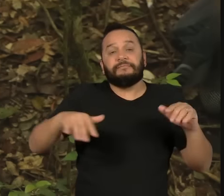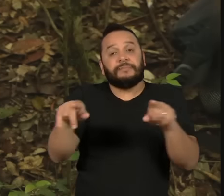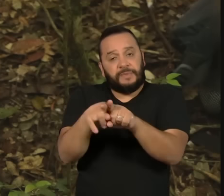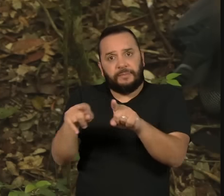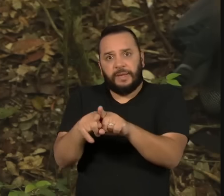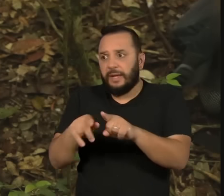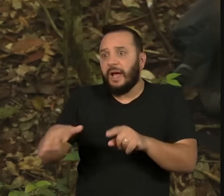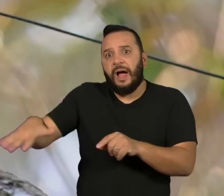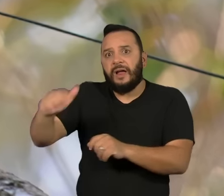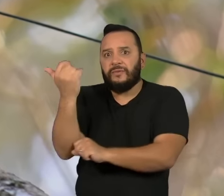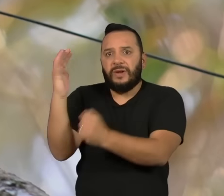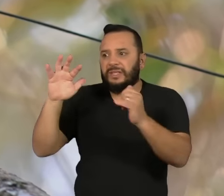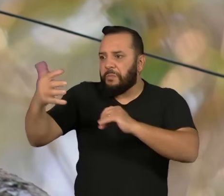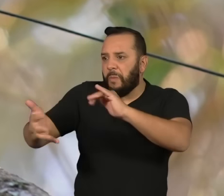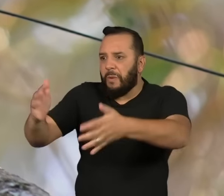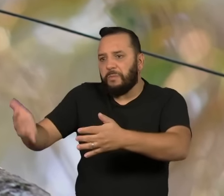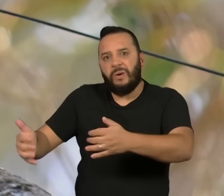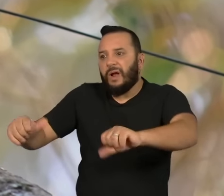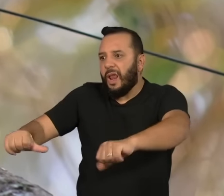áreas de floresta.